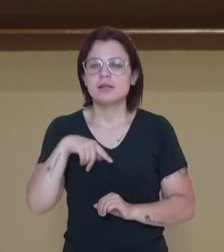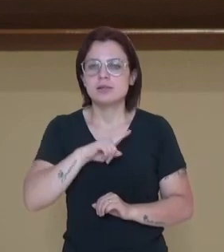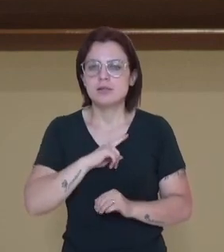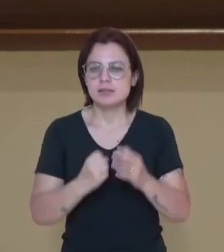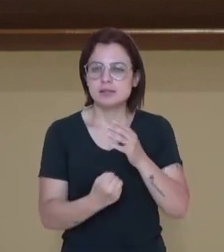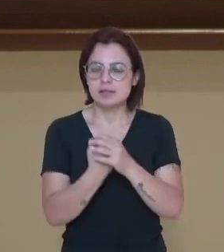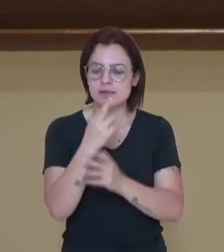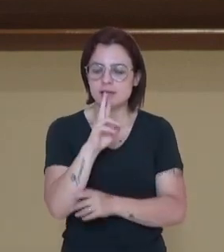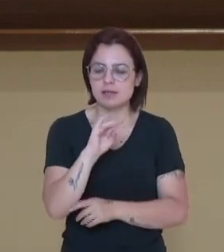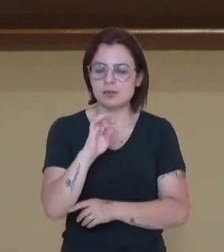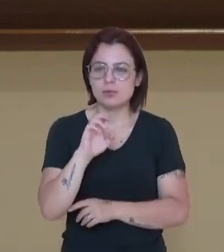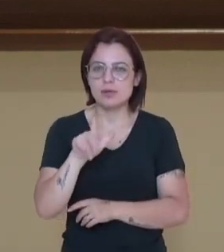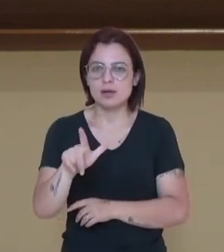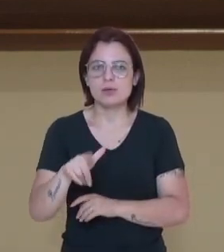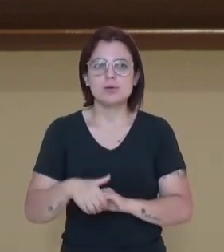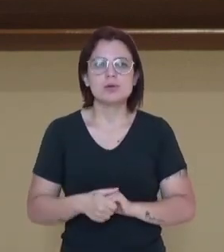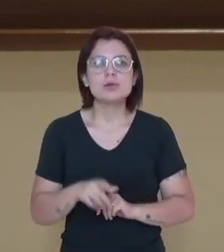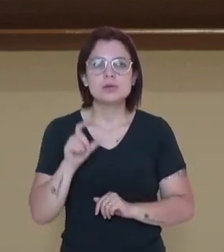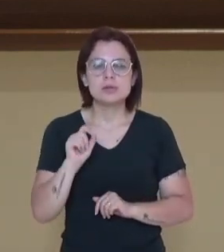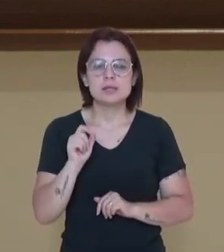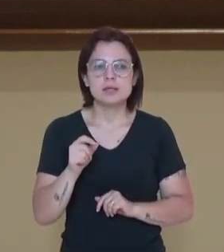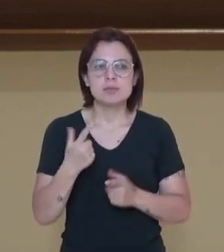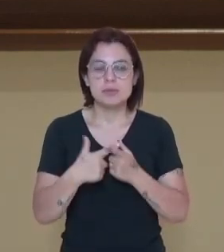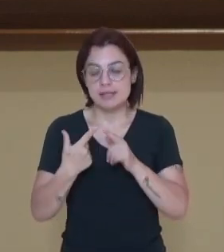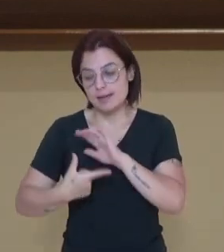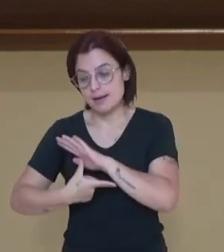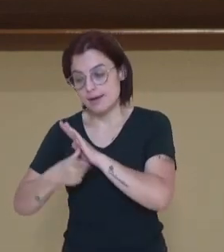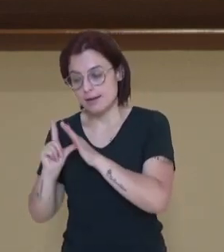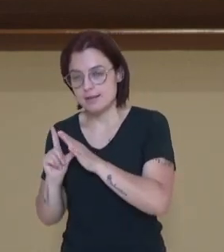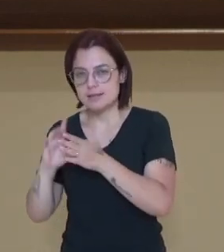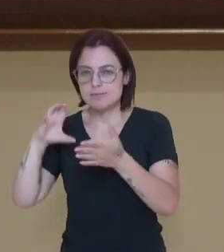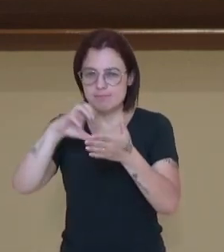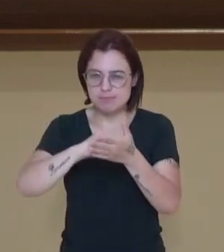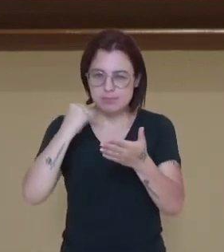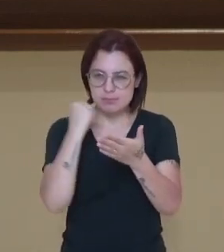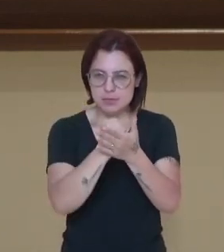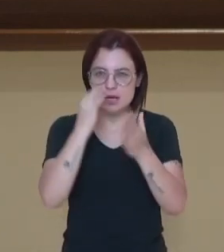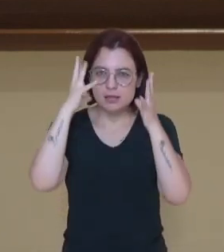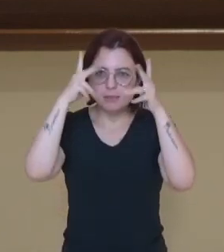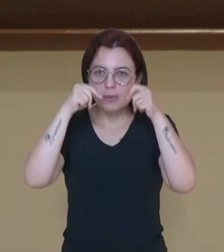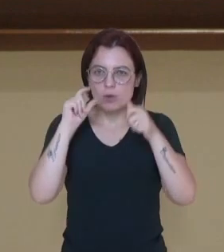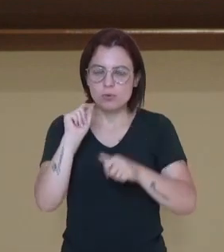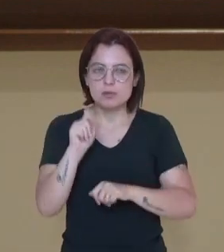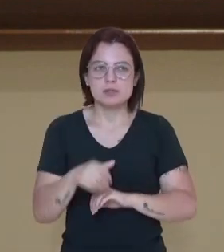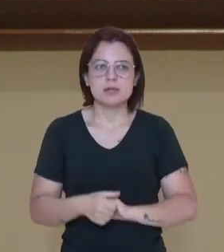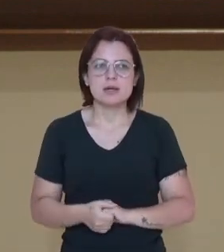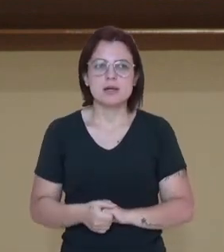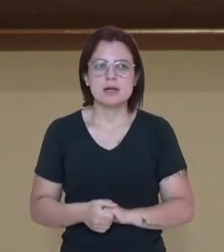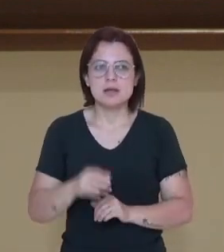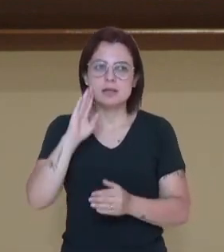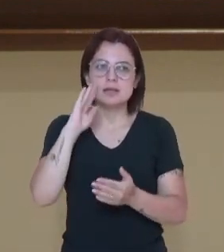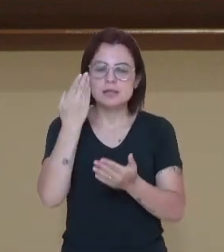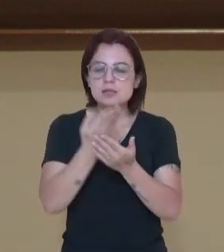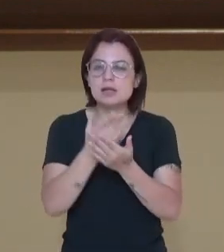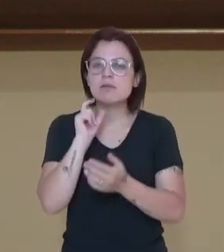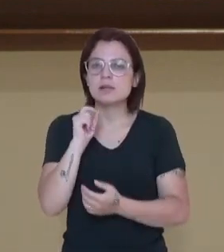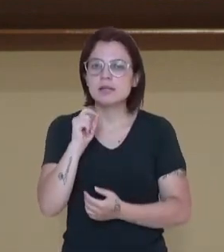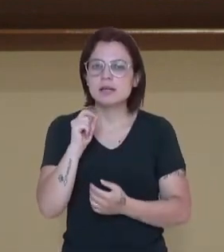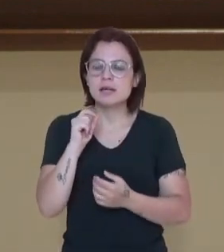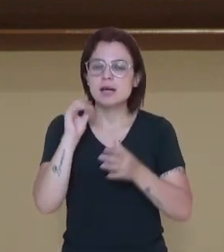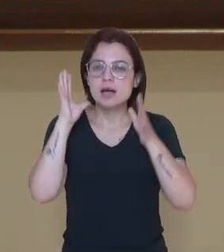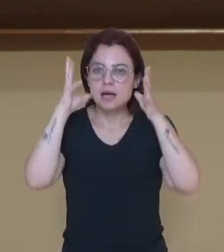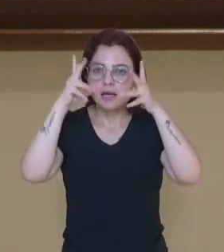porque acreditava-se que, olha só, antes da caça, acreditava-se que a música